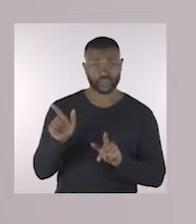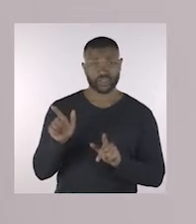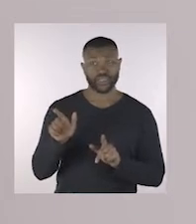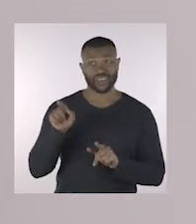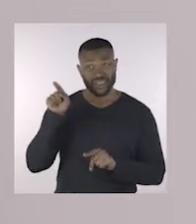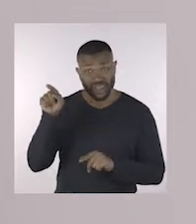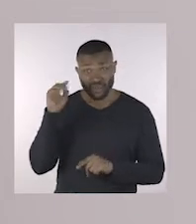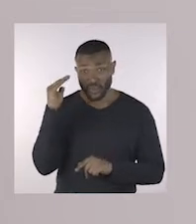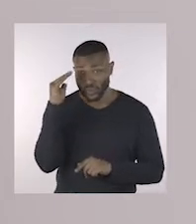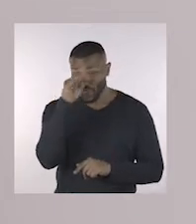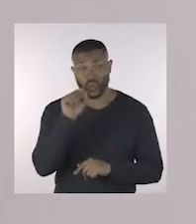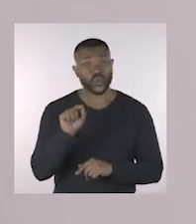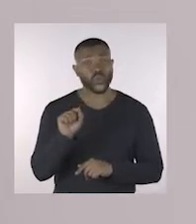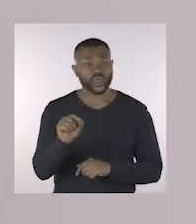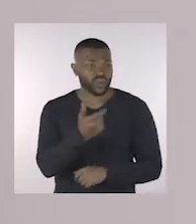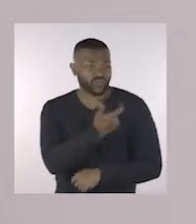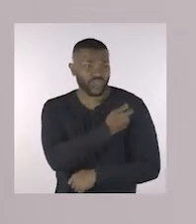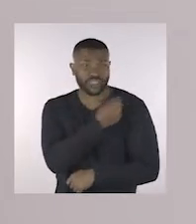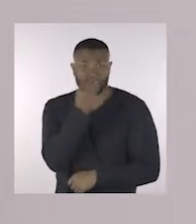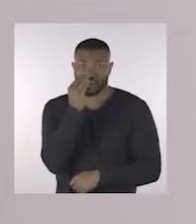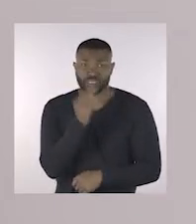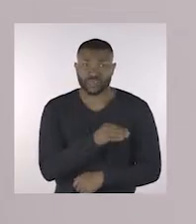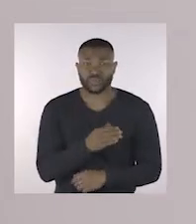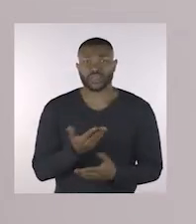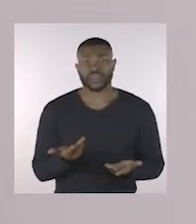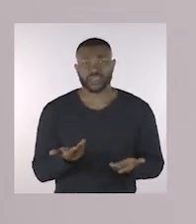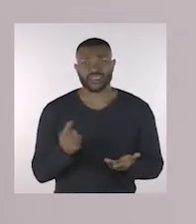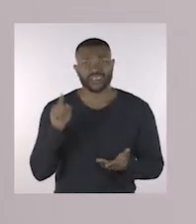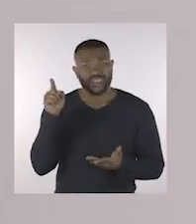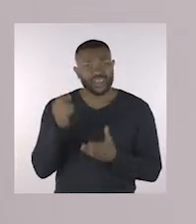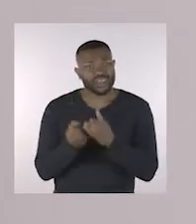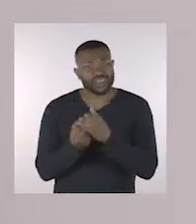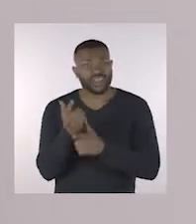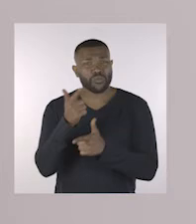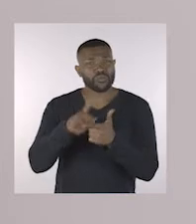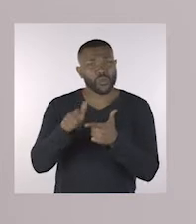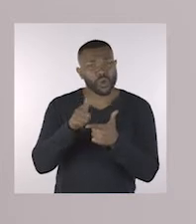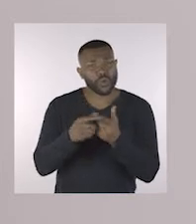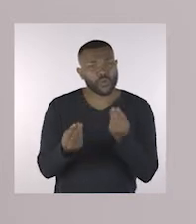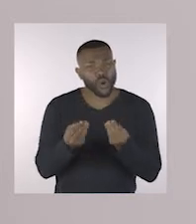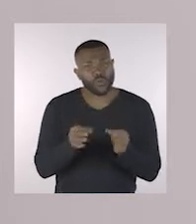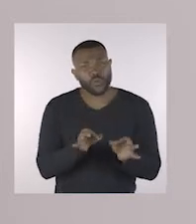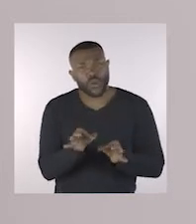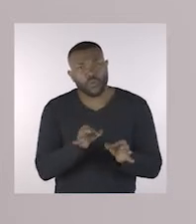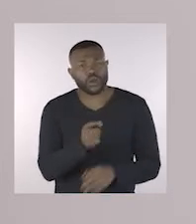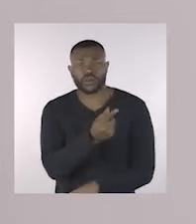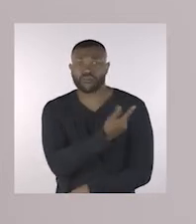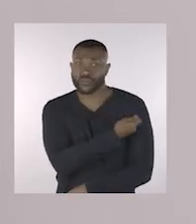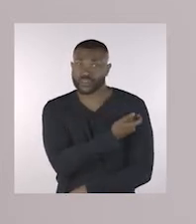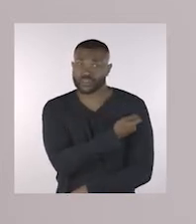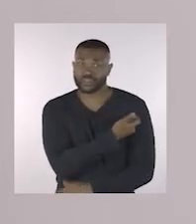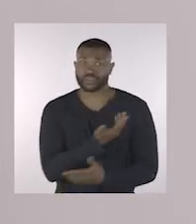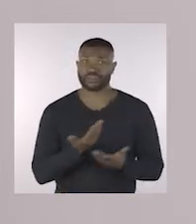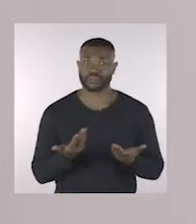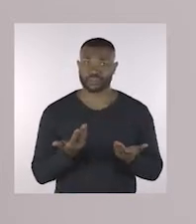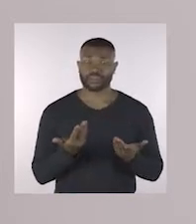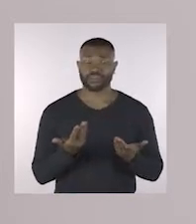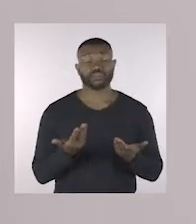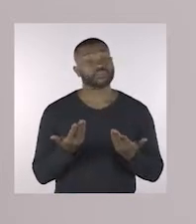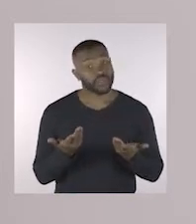ao contrário bolsonaro despreza até a vacina na Cria problema para a produção da vacina